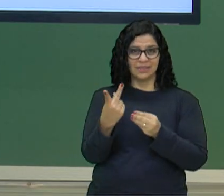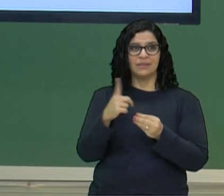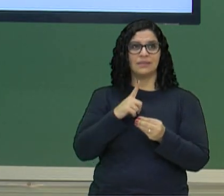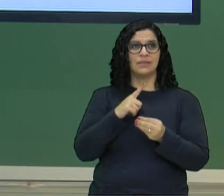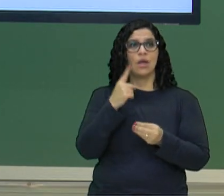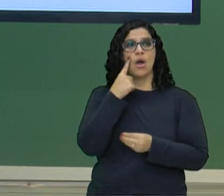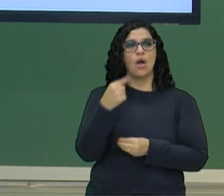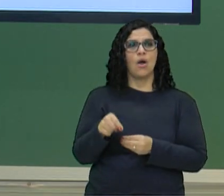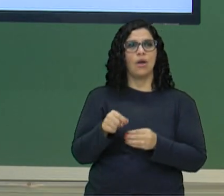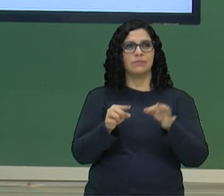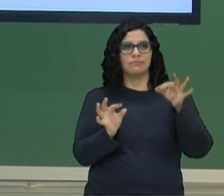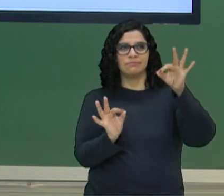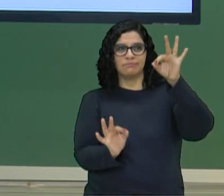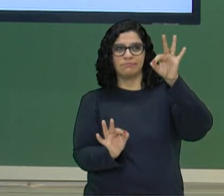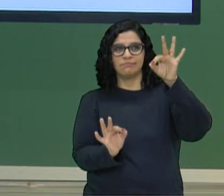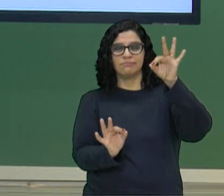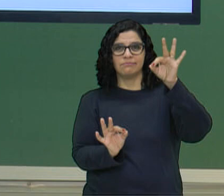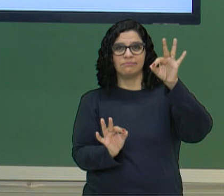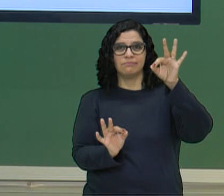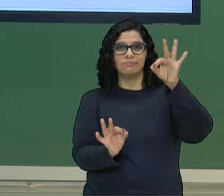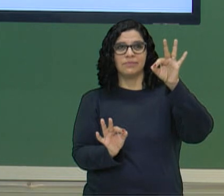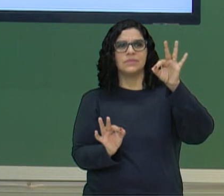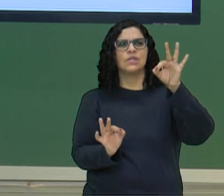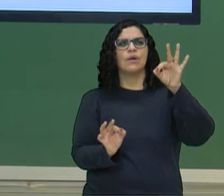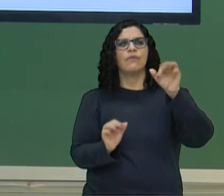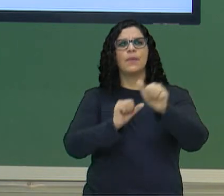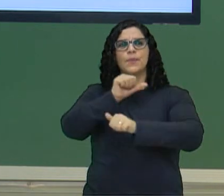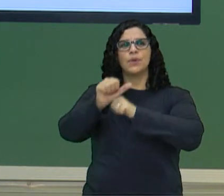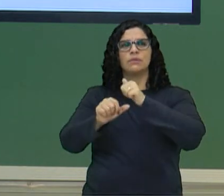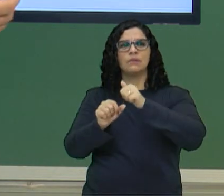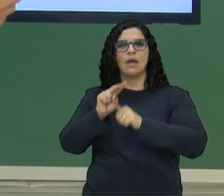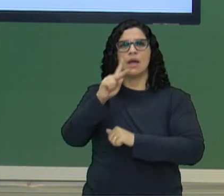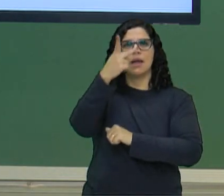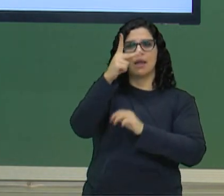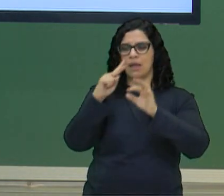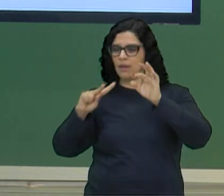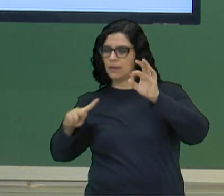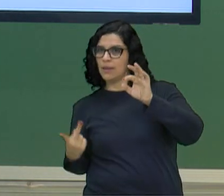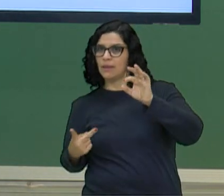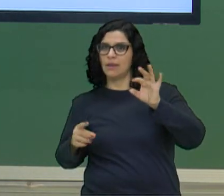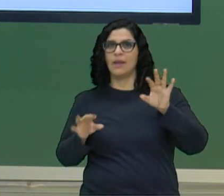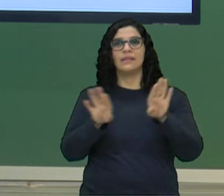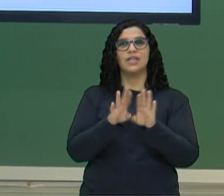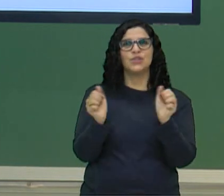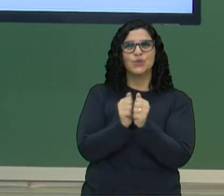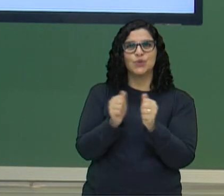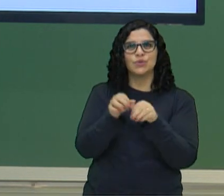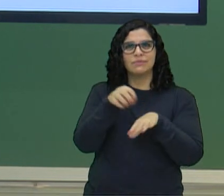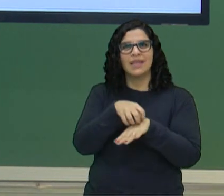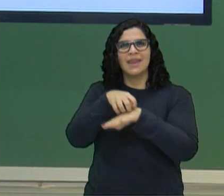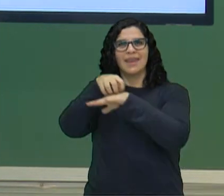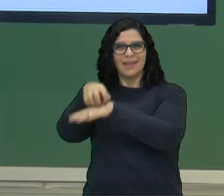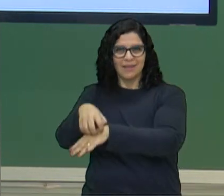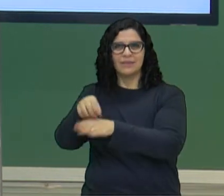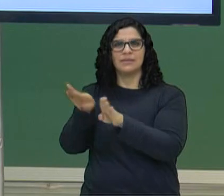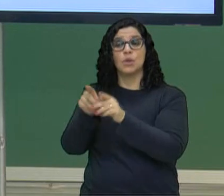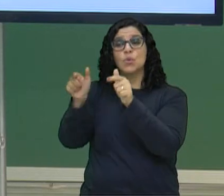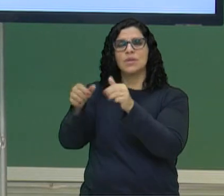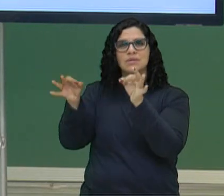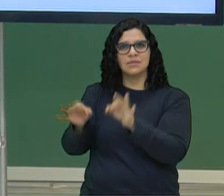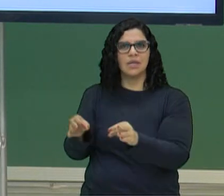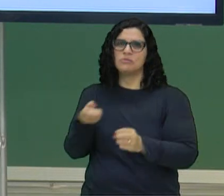Olha aqui e aqui, ó, como muda, entram 2 hidrogênios, ele transporta, leva o hidrogênio para o lugar que deve